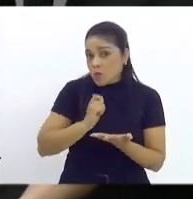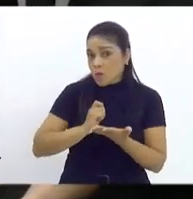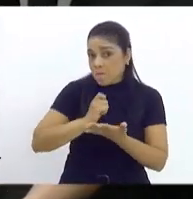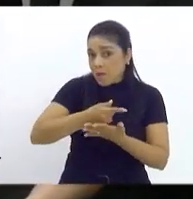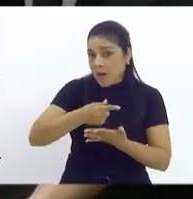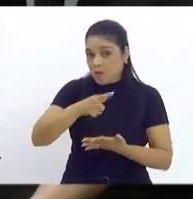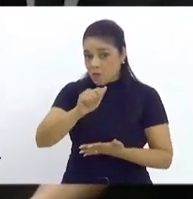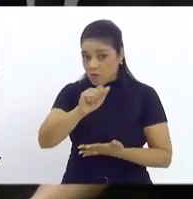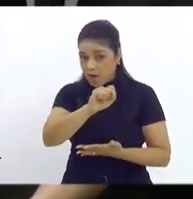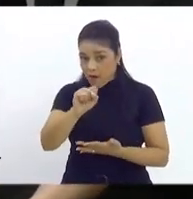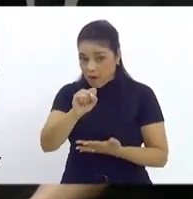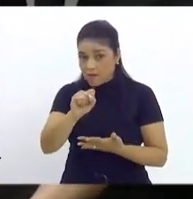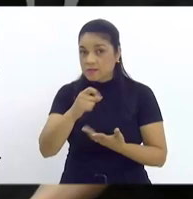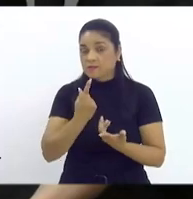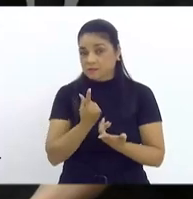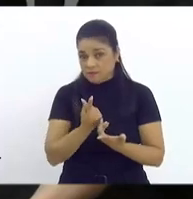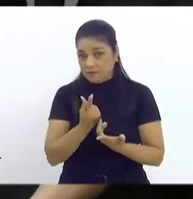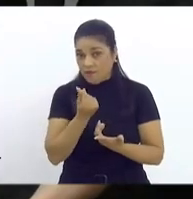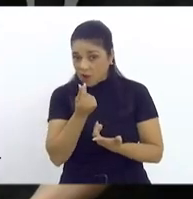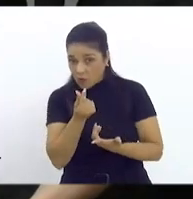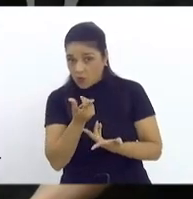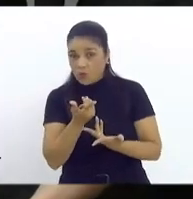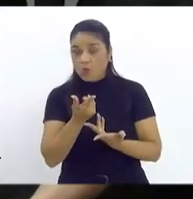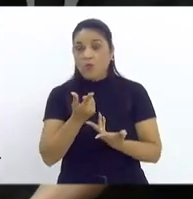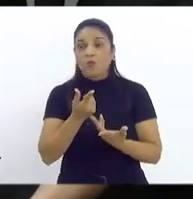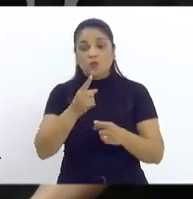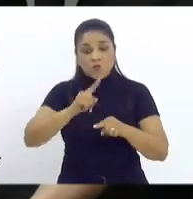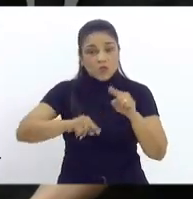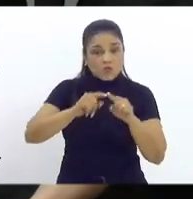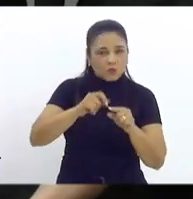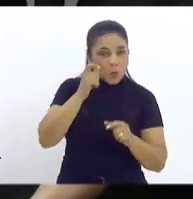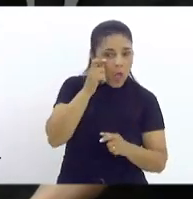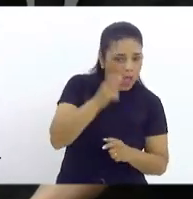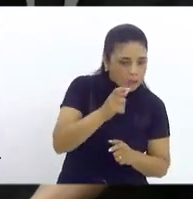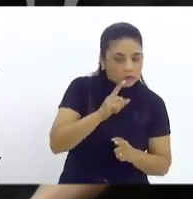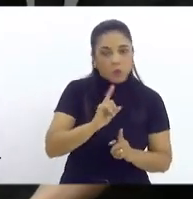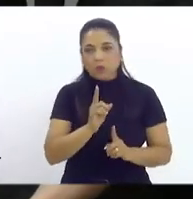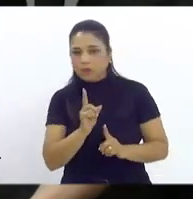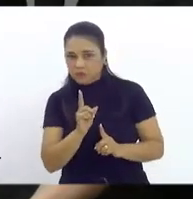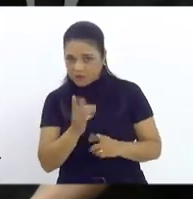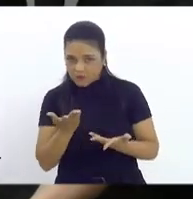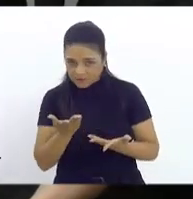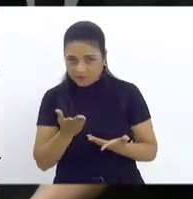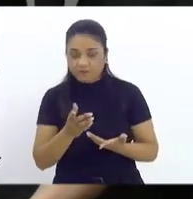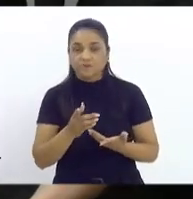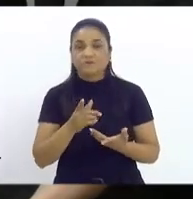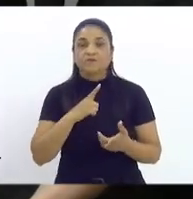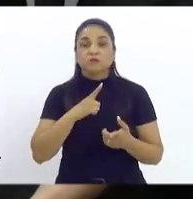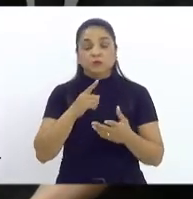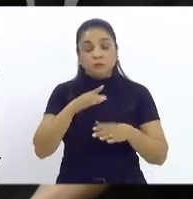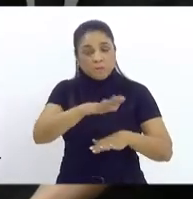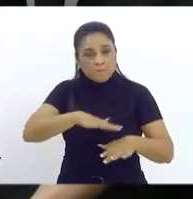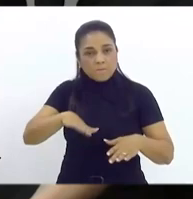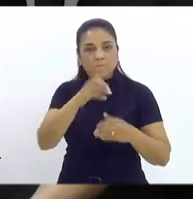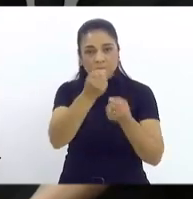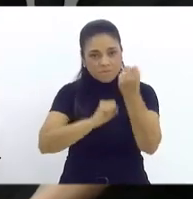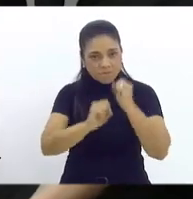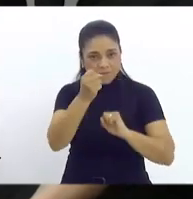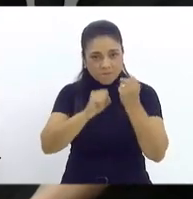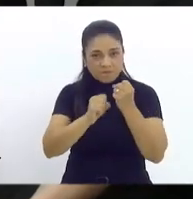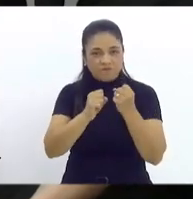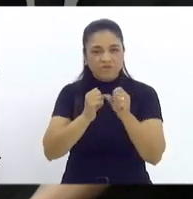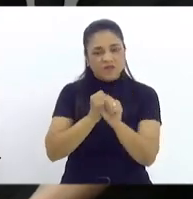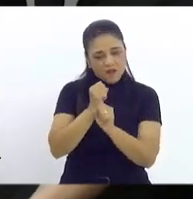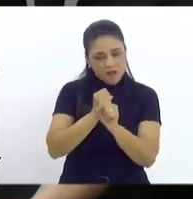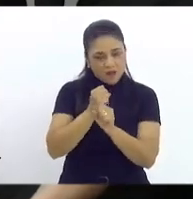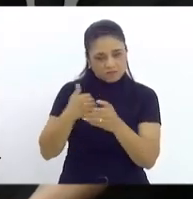já apresentados, e isso faz com que esse produto seja atrativo ou não. E, no mercado industrial, nos últimos anos,